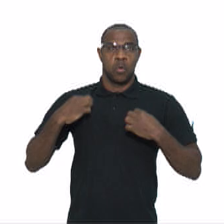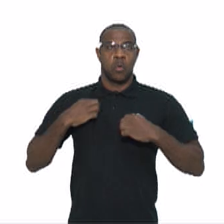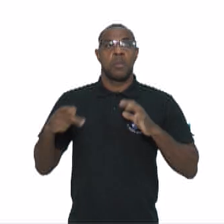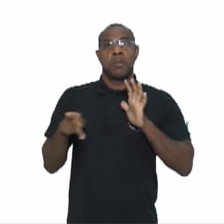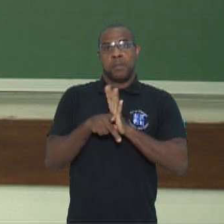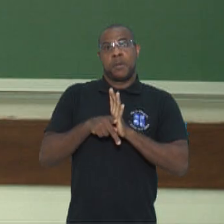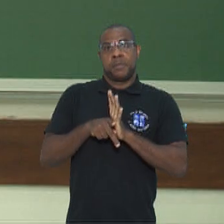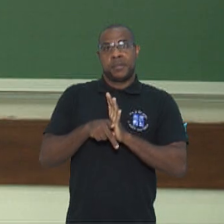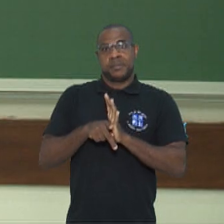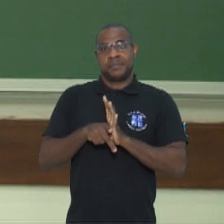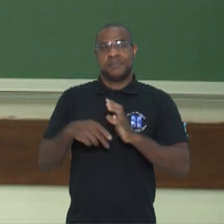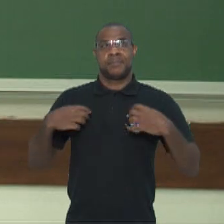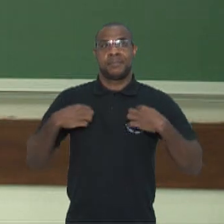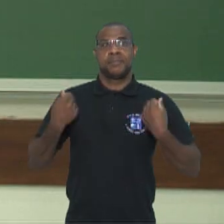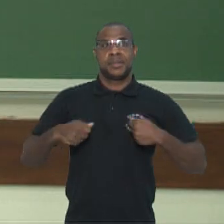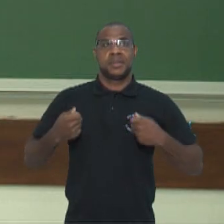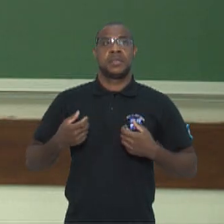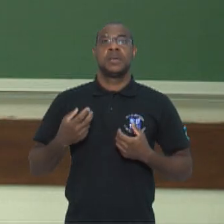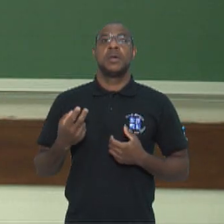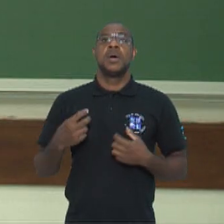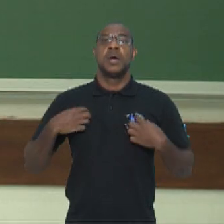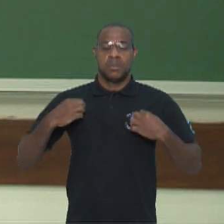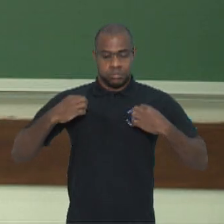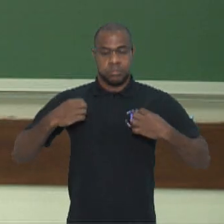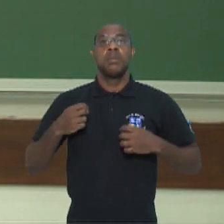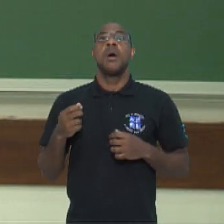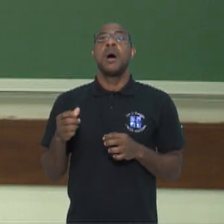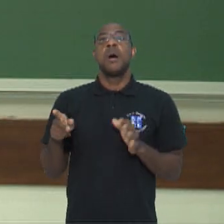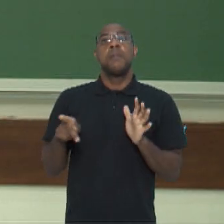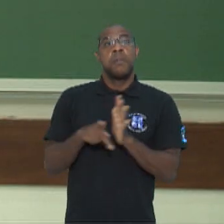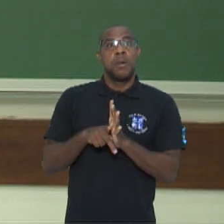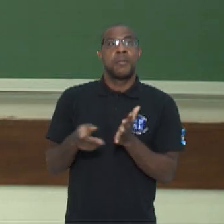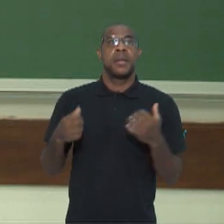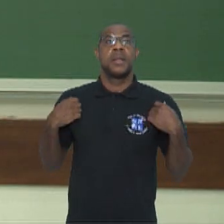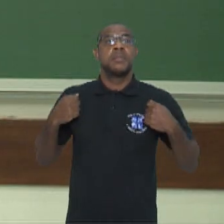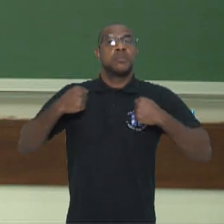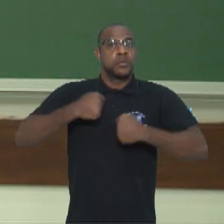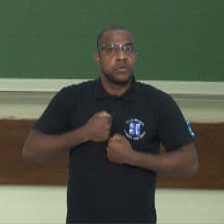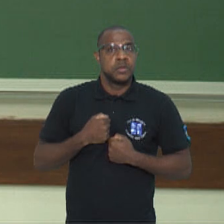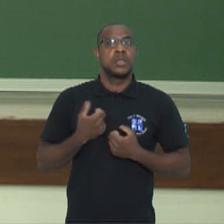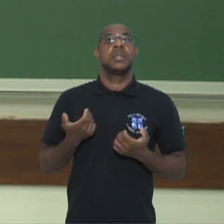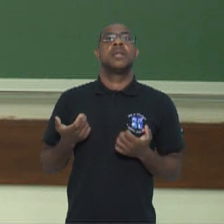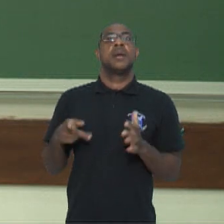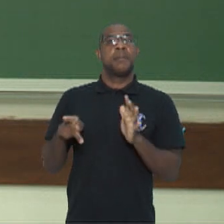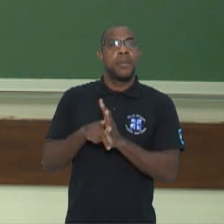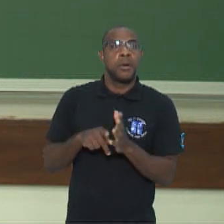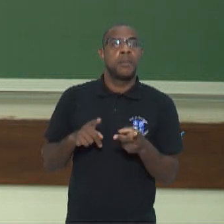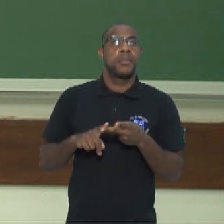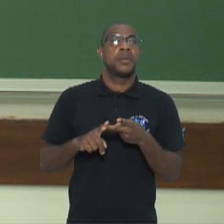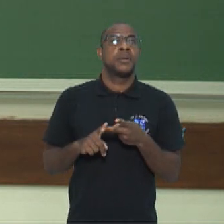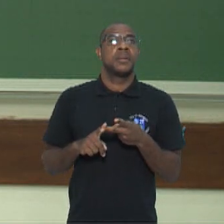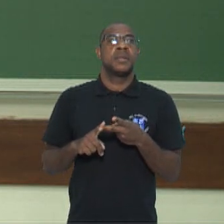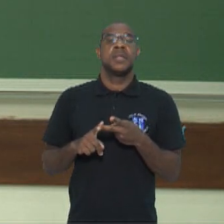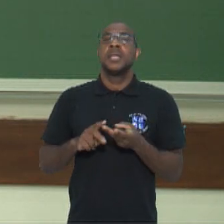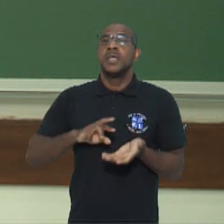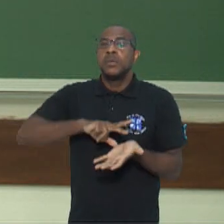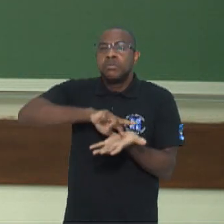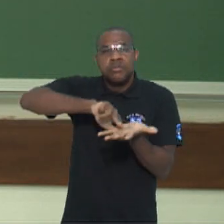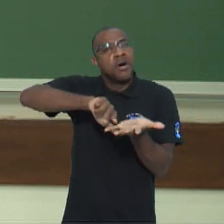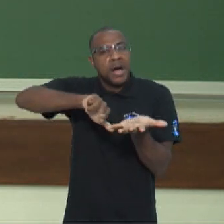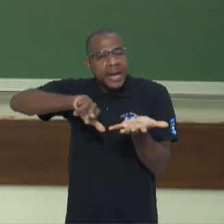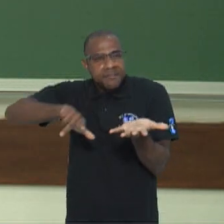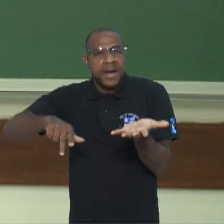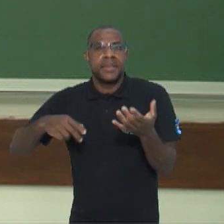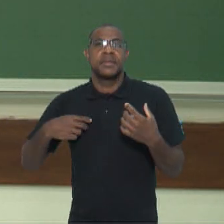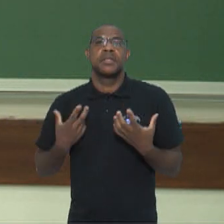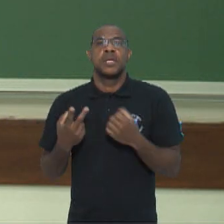praticando montanhismo de qualquer maneira, você precisa dos equipamentos adequados, mochilas adequadas, equipamentos de camp, enfim, tantos outros equipamentos, porque senão ao